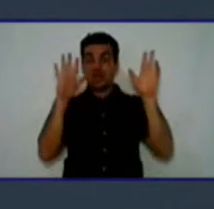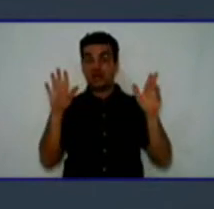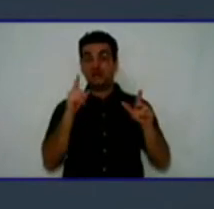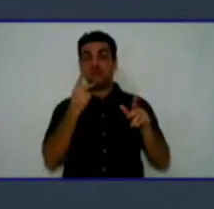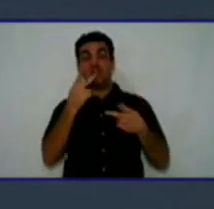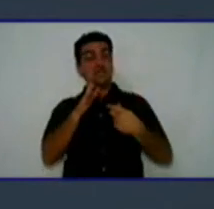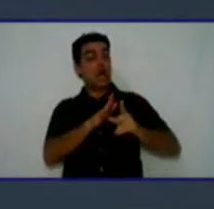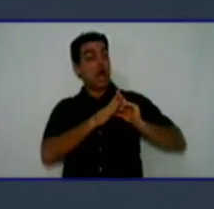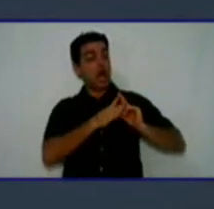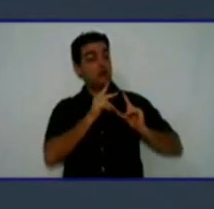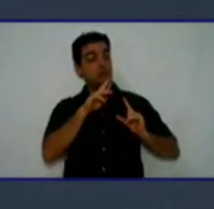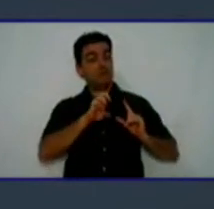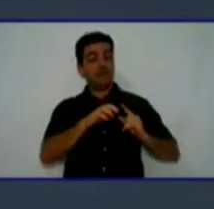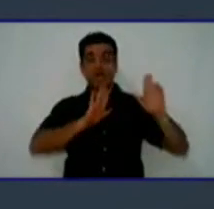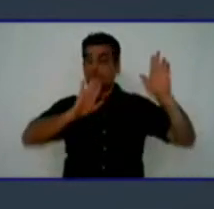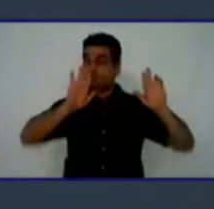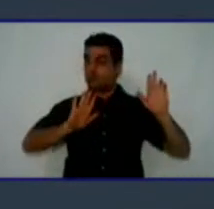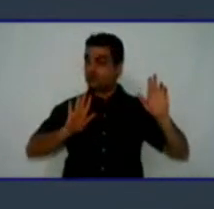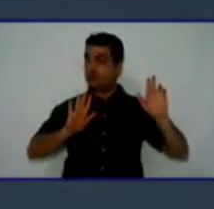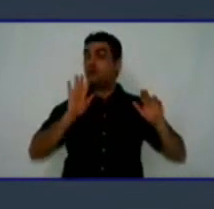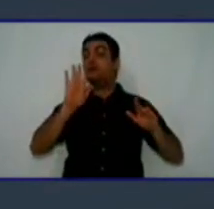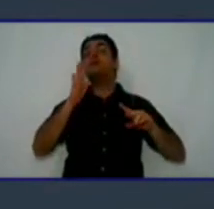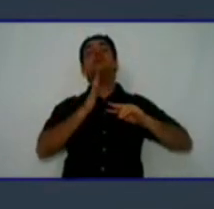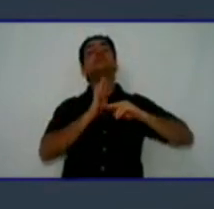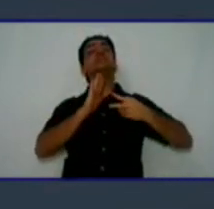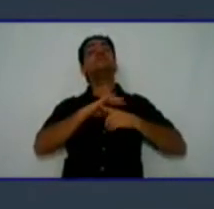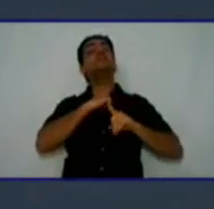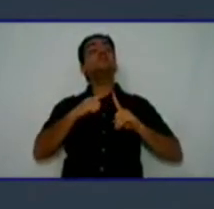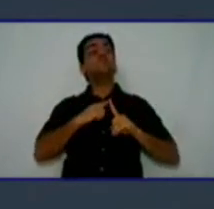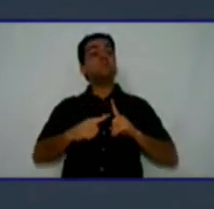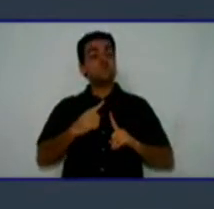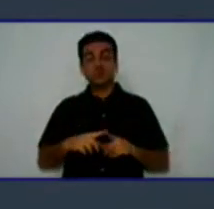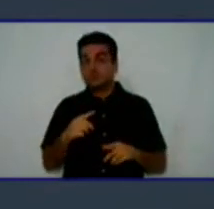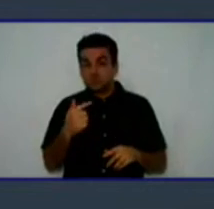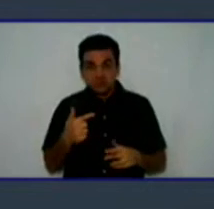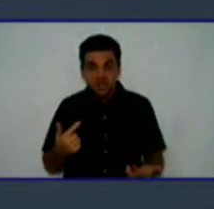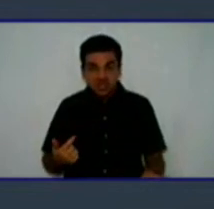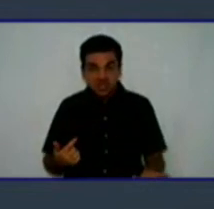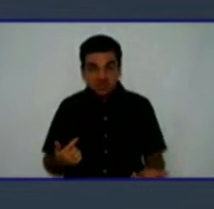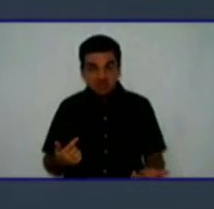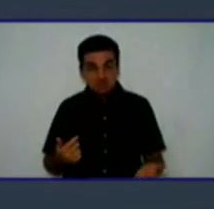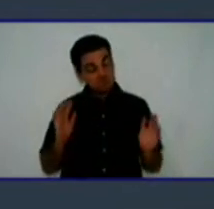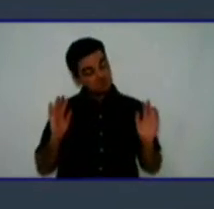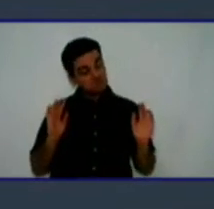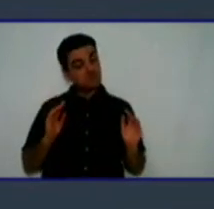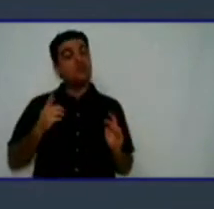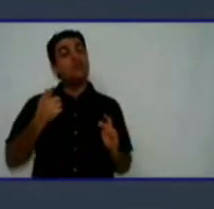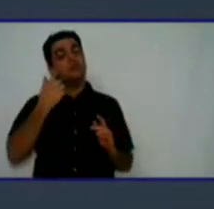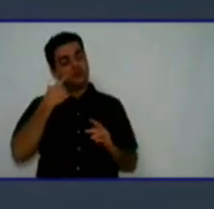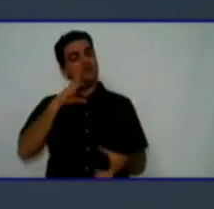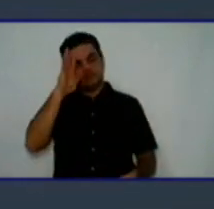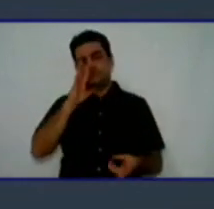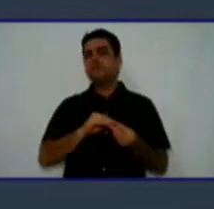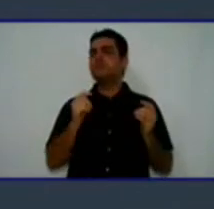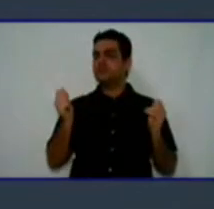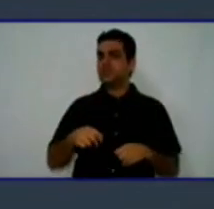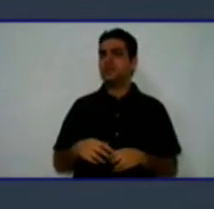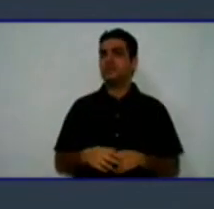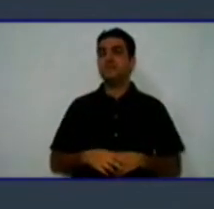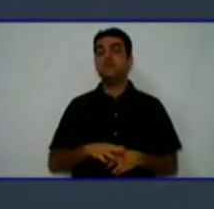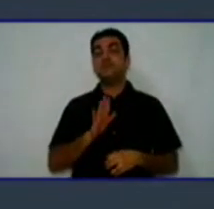pré-campanha, quanto à extensão das vedações relativas às modalidades de propaganda eleitoral, tal